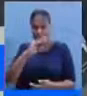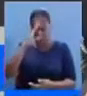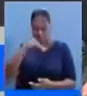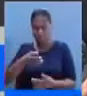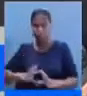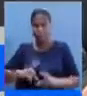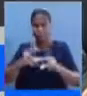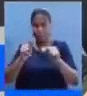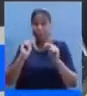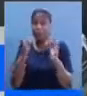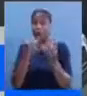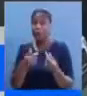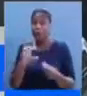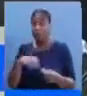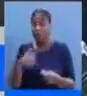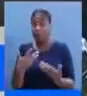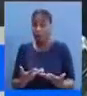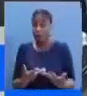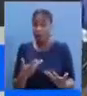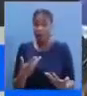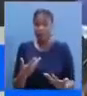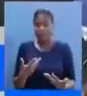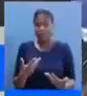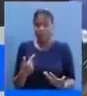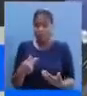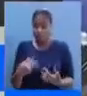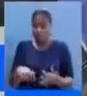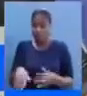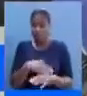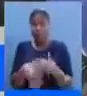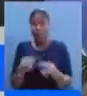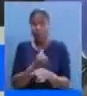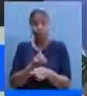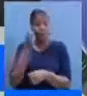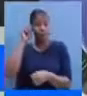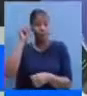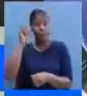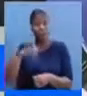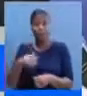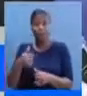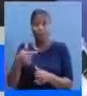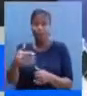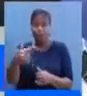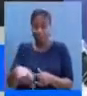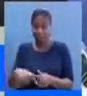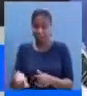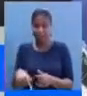progressos económicos que Cabo Verde está neste momento a fazer, do papel importantíssimo que Cabo Verde vai ter